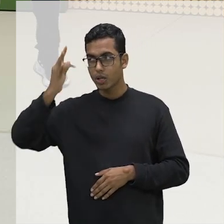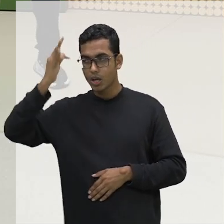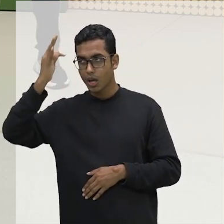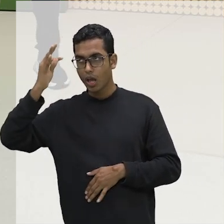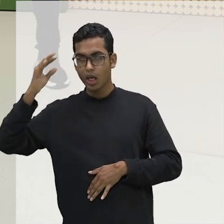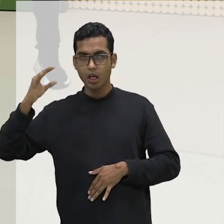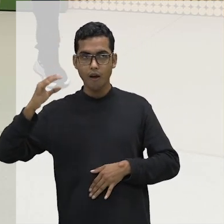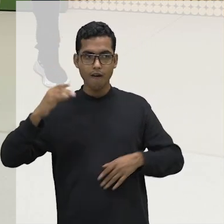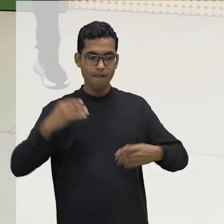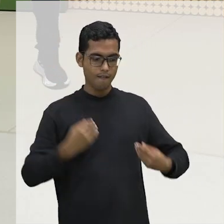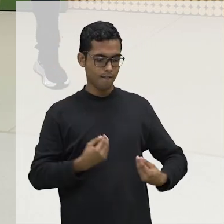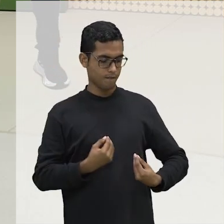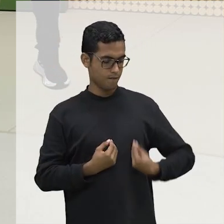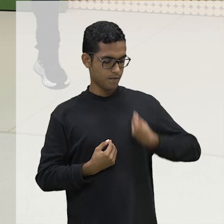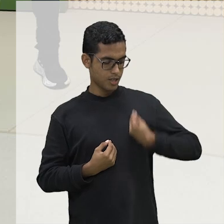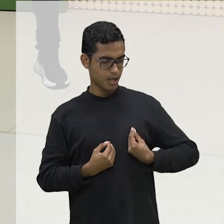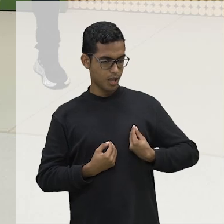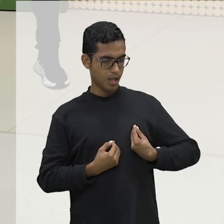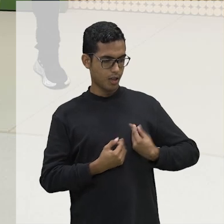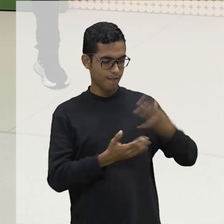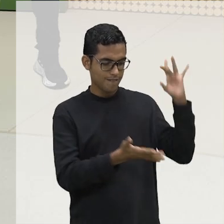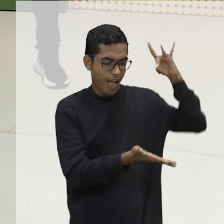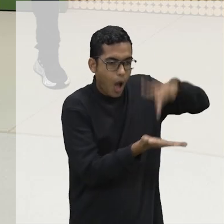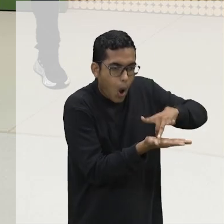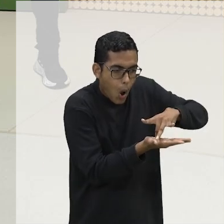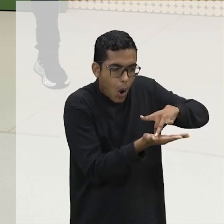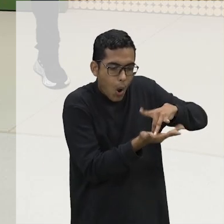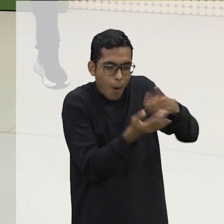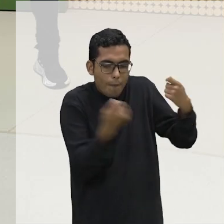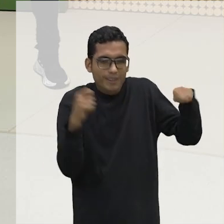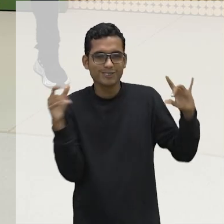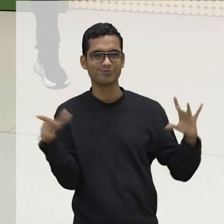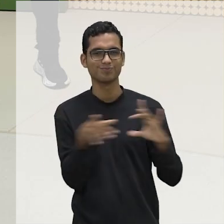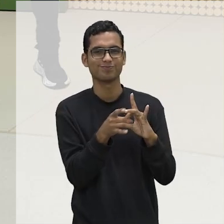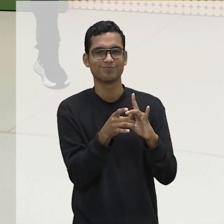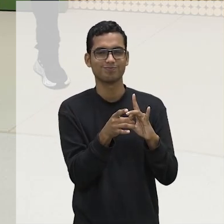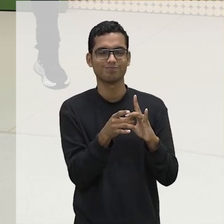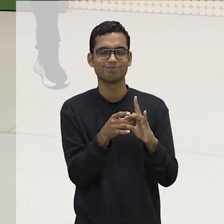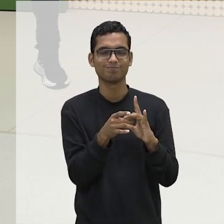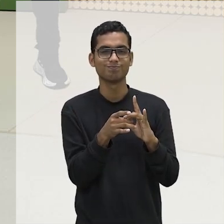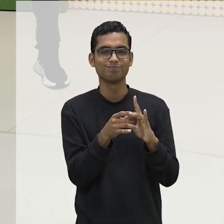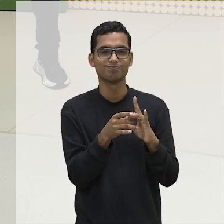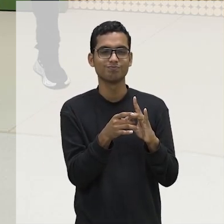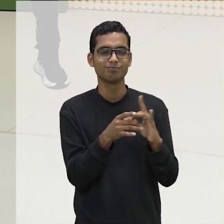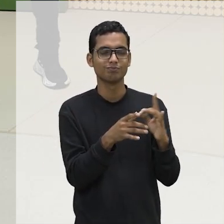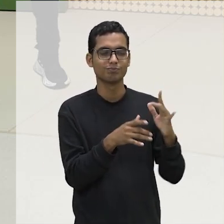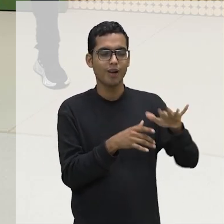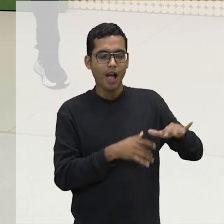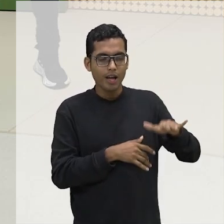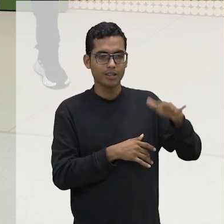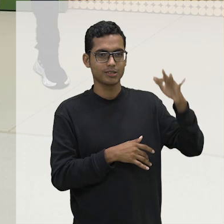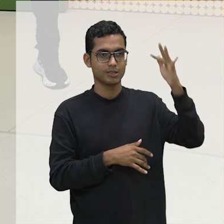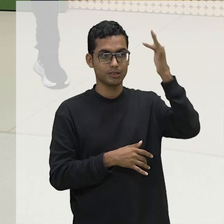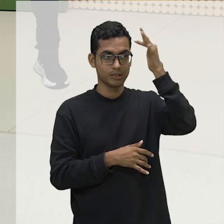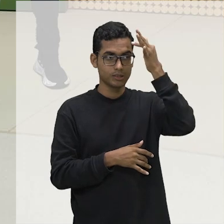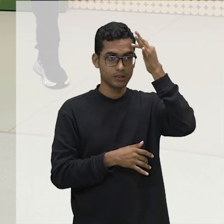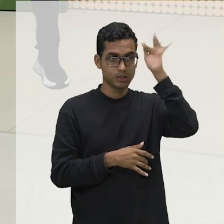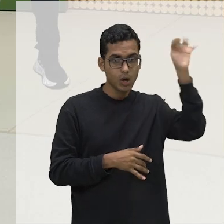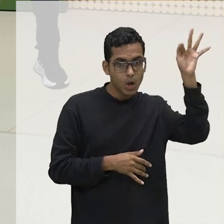tá certo? Ela precisa ter alguns aspectos filosóficos importantes. Nem todas as teorias